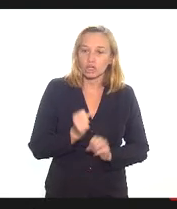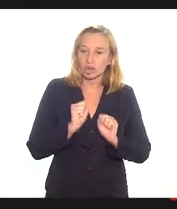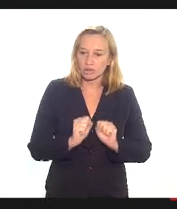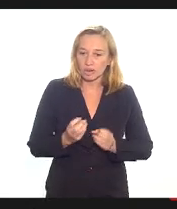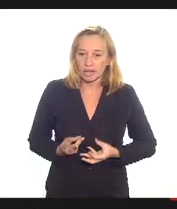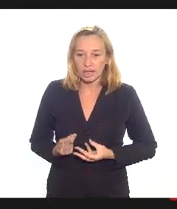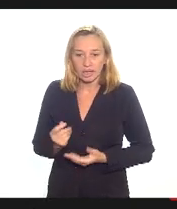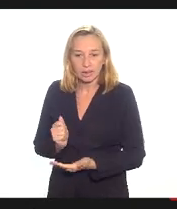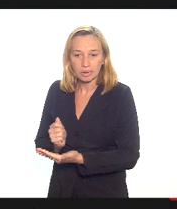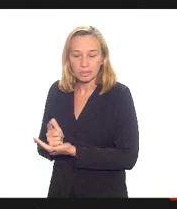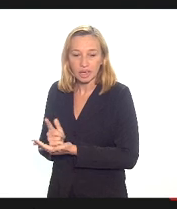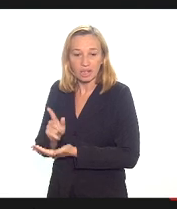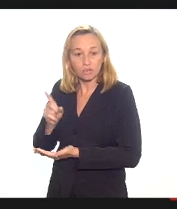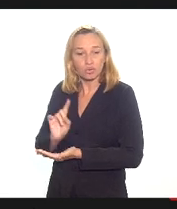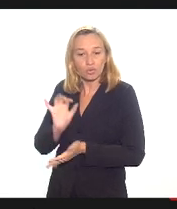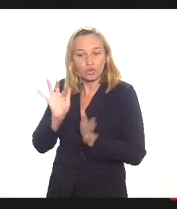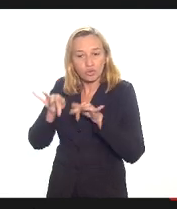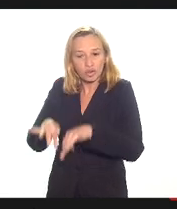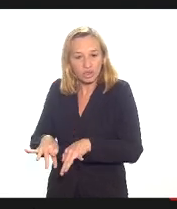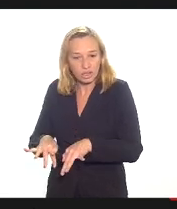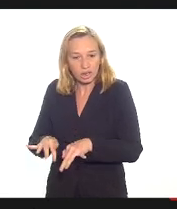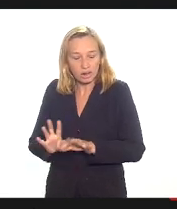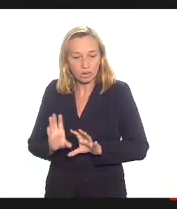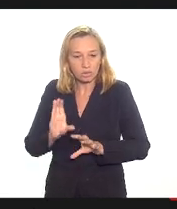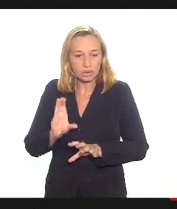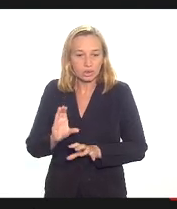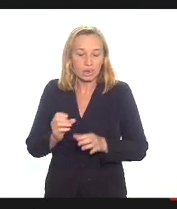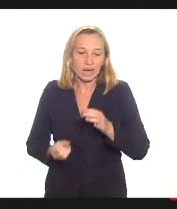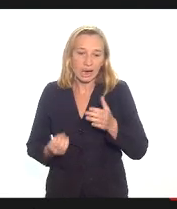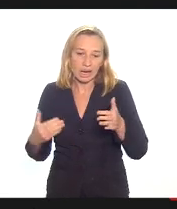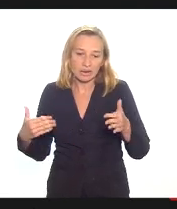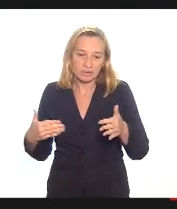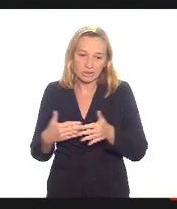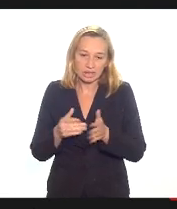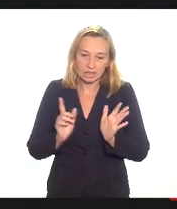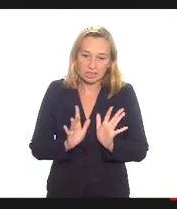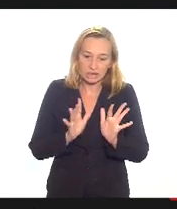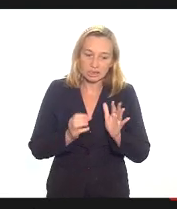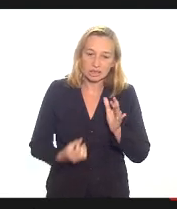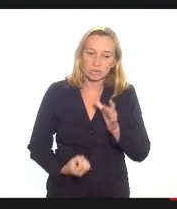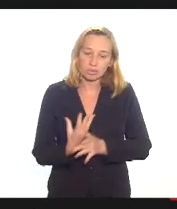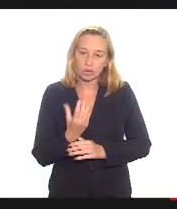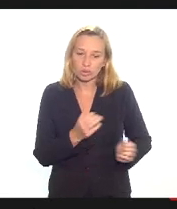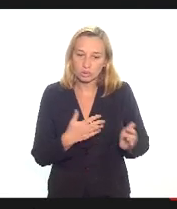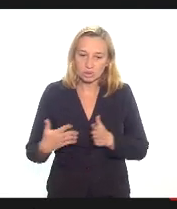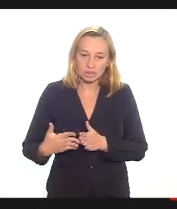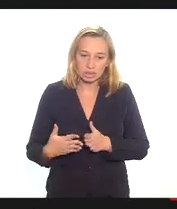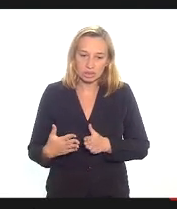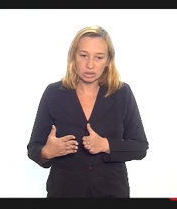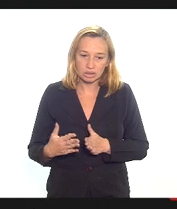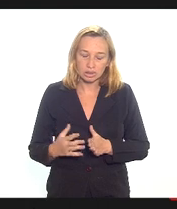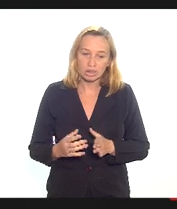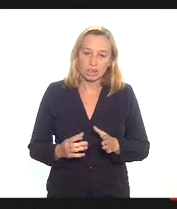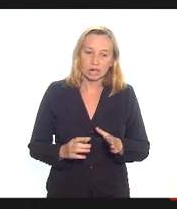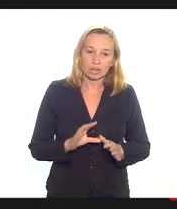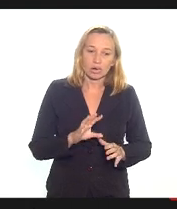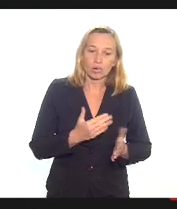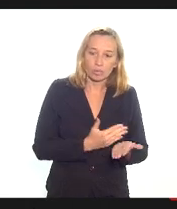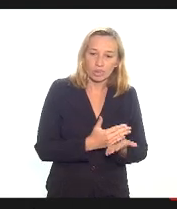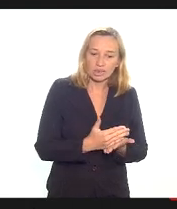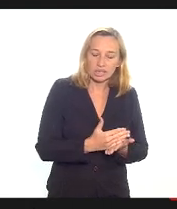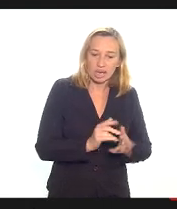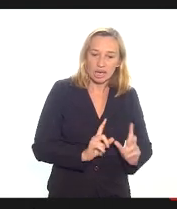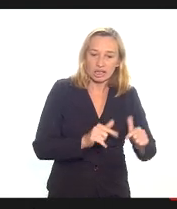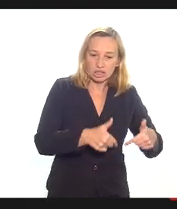gastar lá no final, quando o campo acabar de produzir, para descomissionar as instalações. Então,